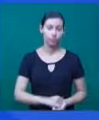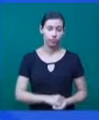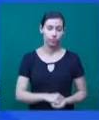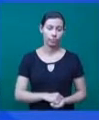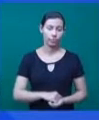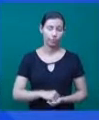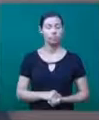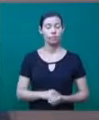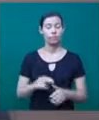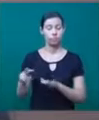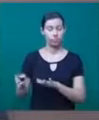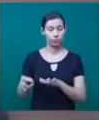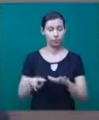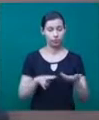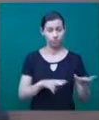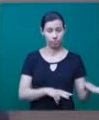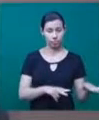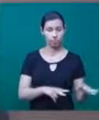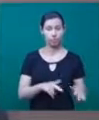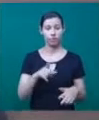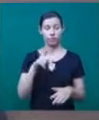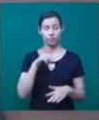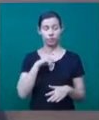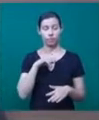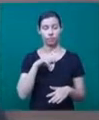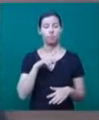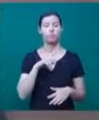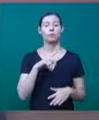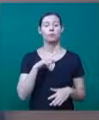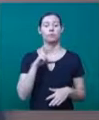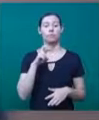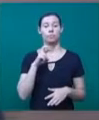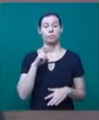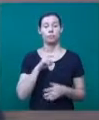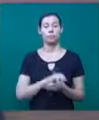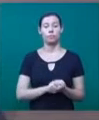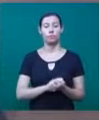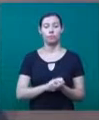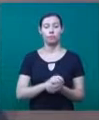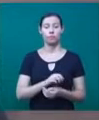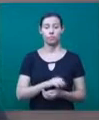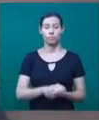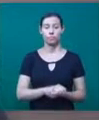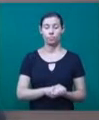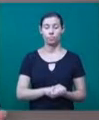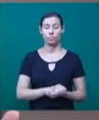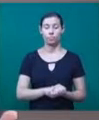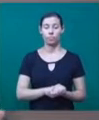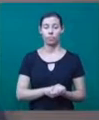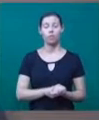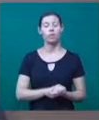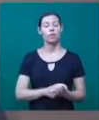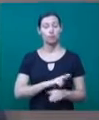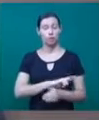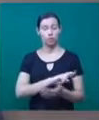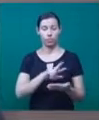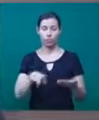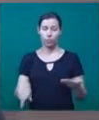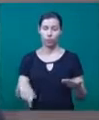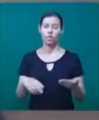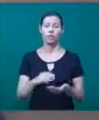consultoria@fundacaocdl.org.br. Semana, Uberlândia vai sediar o 50º Congresso Brasileiro de Fitopatologia. Outros eventos vão